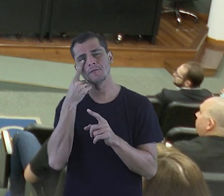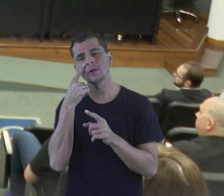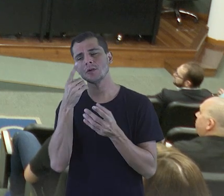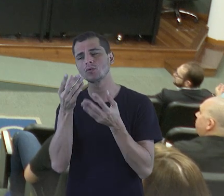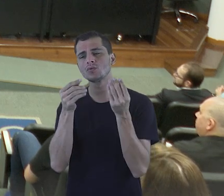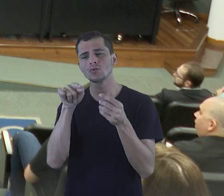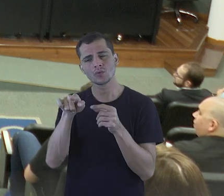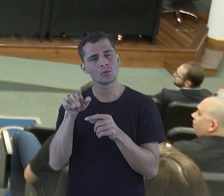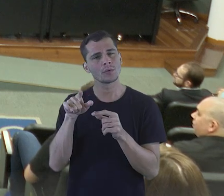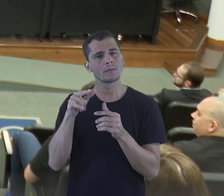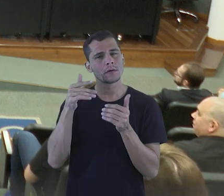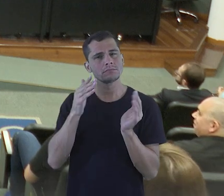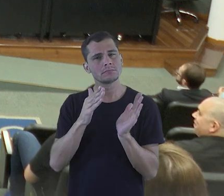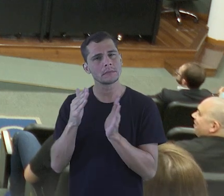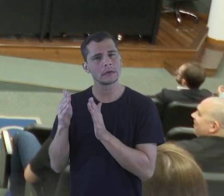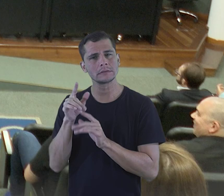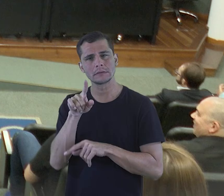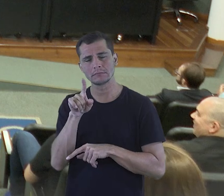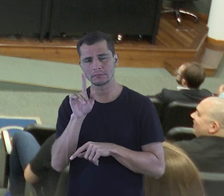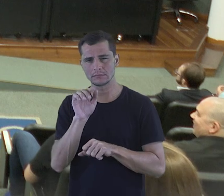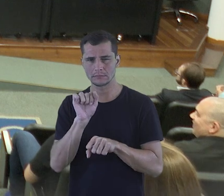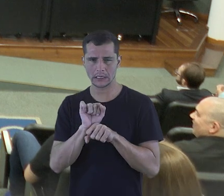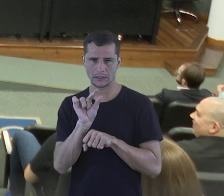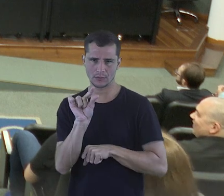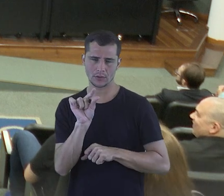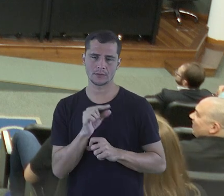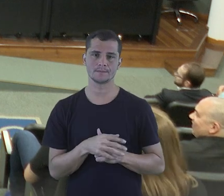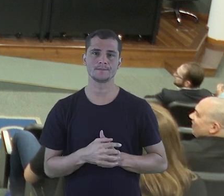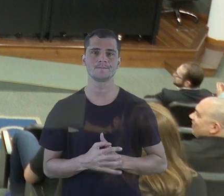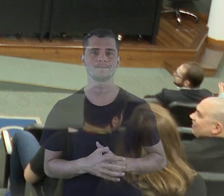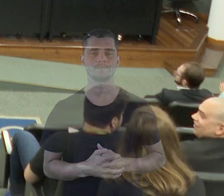vamos lá a NPD